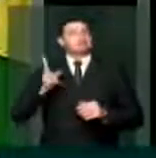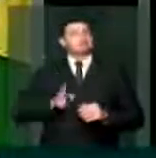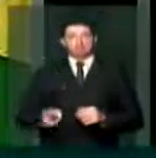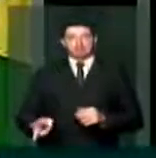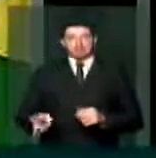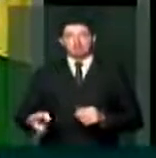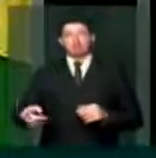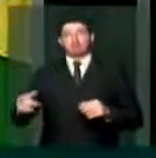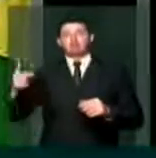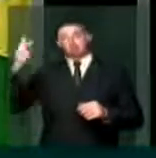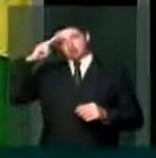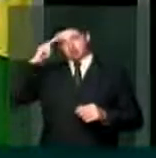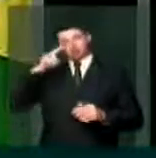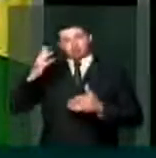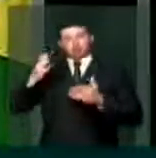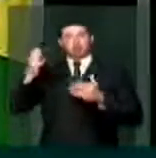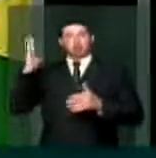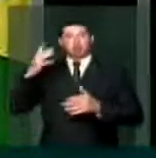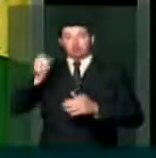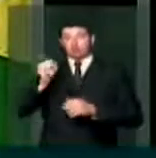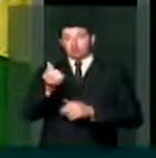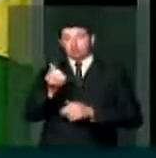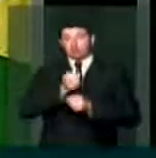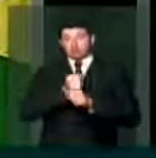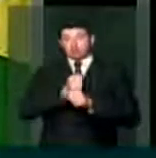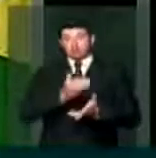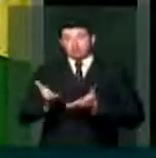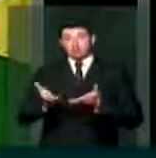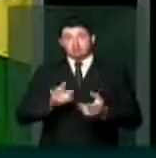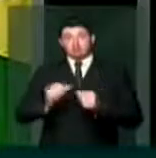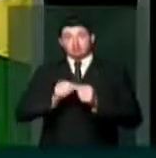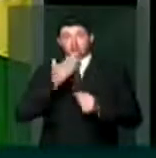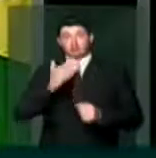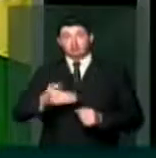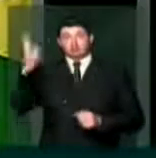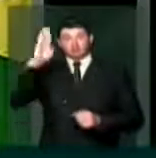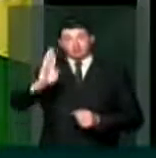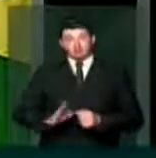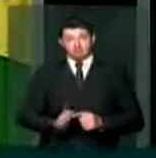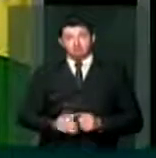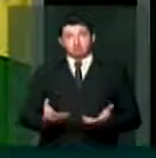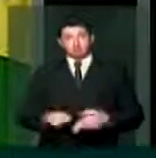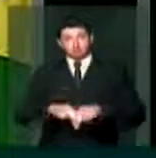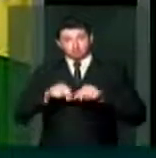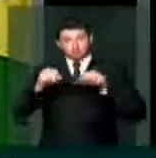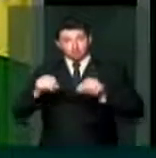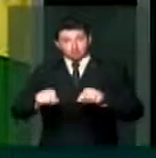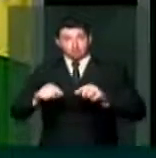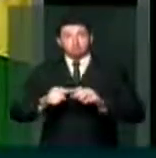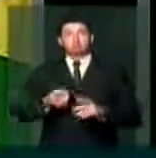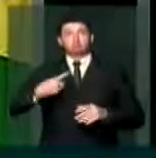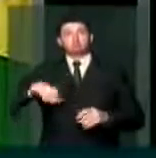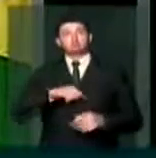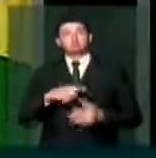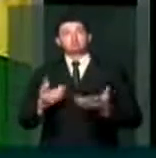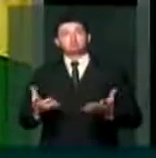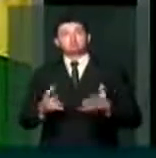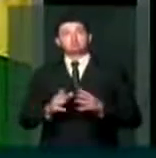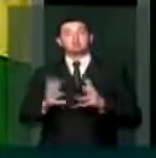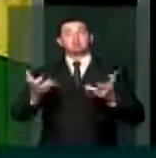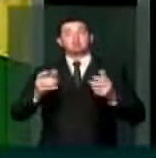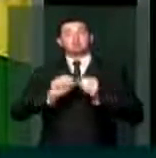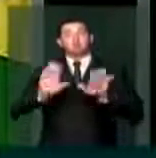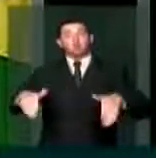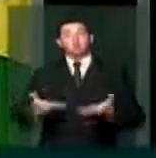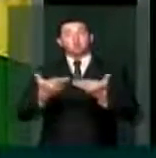altura do histórico de 86 anos de serviço prestado ao país. Por essas razões, fazemos questão de